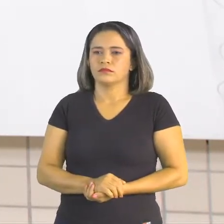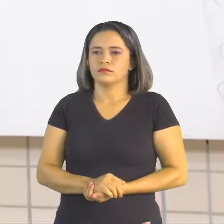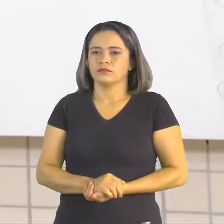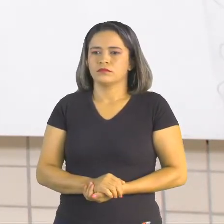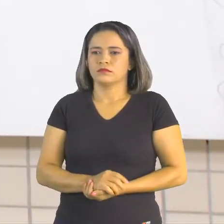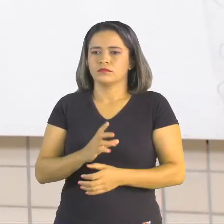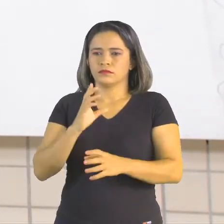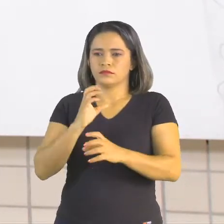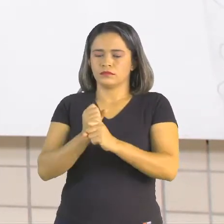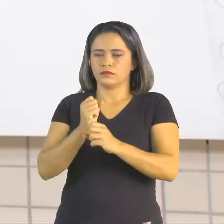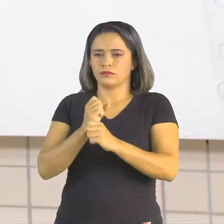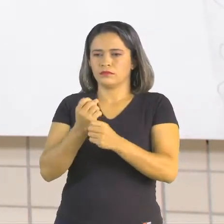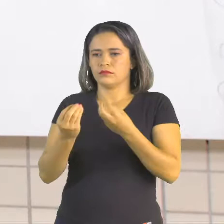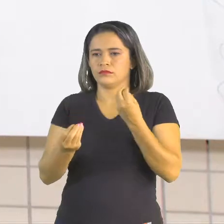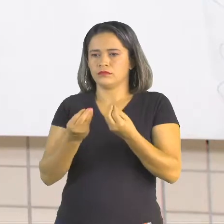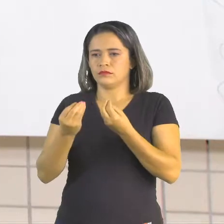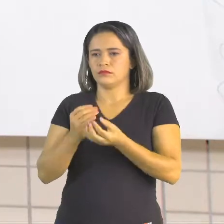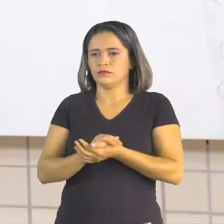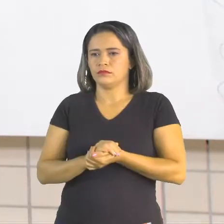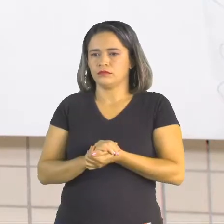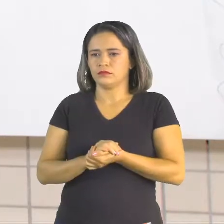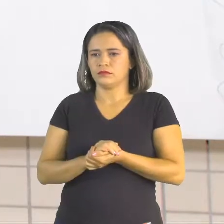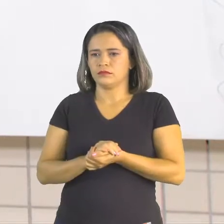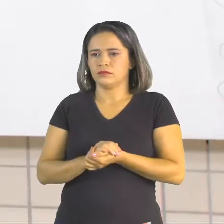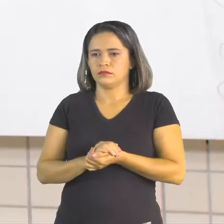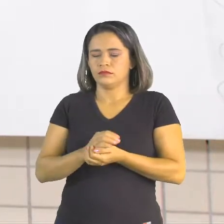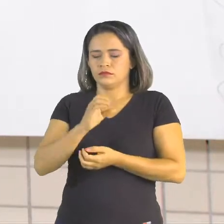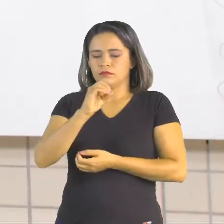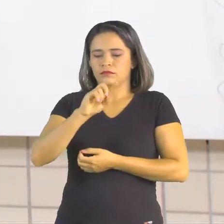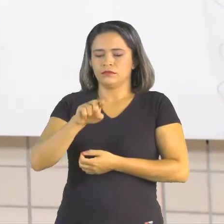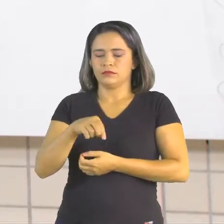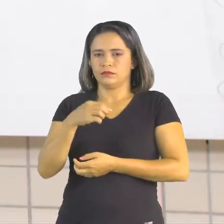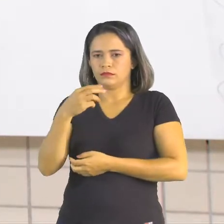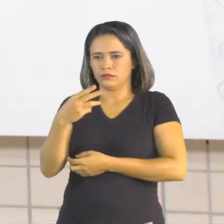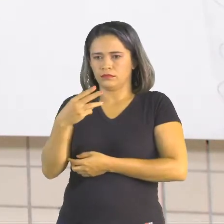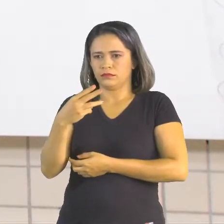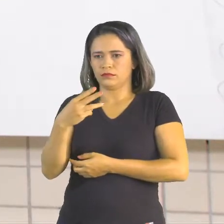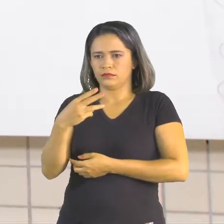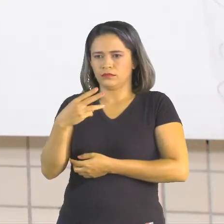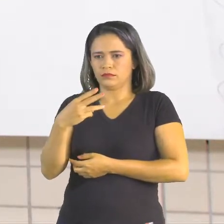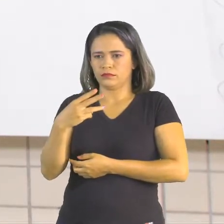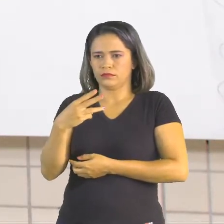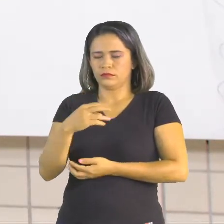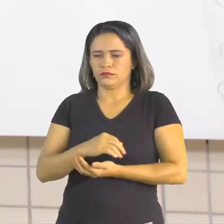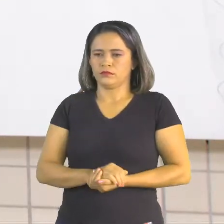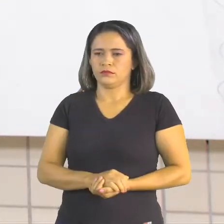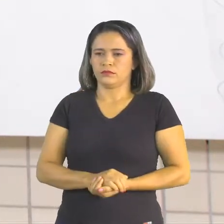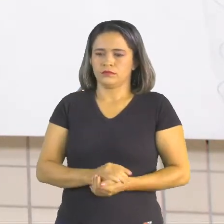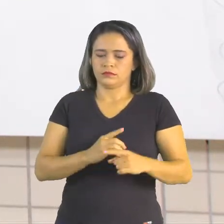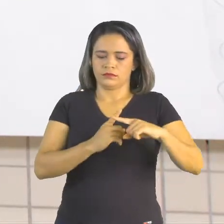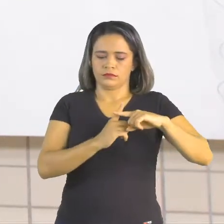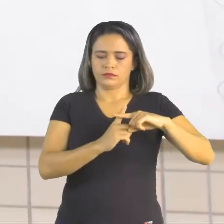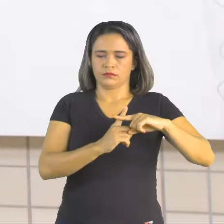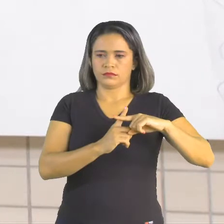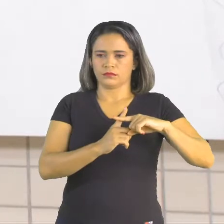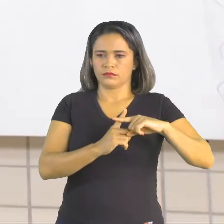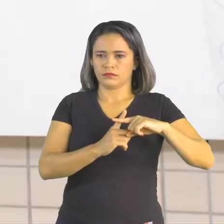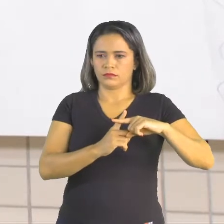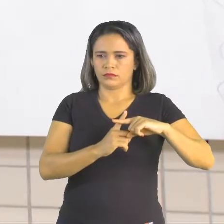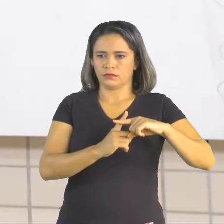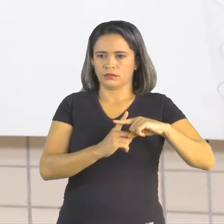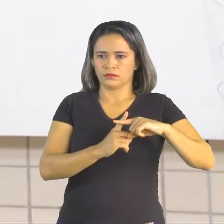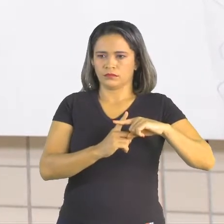soma aqui. De que forma? Ó, 0,3 mais, que é a operação que